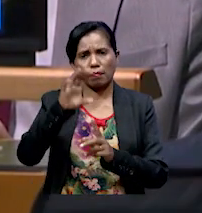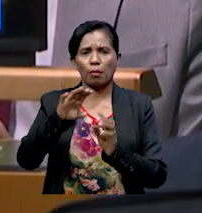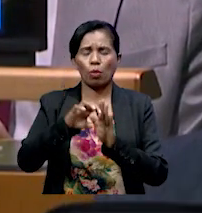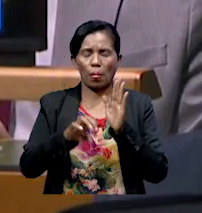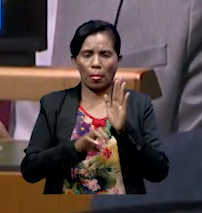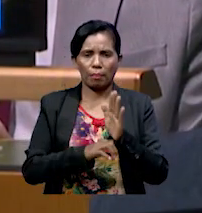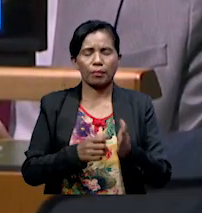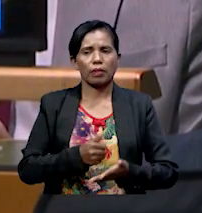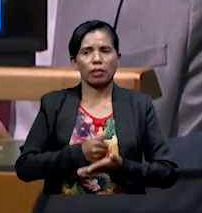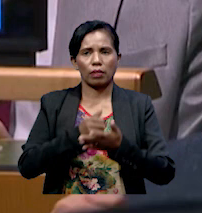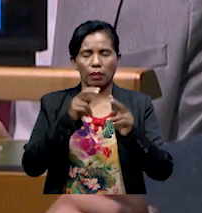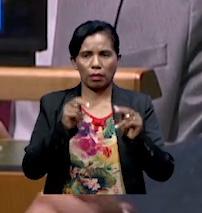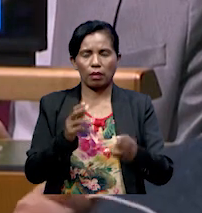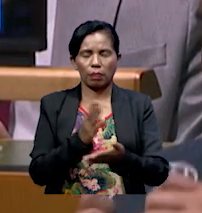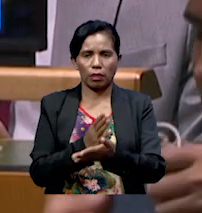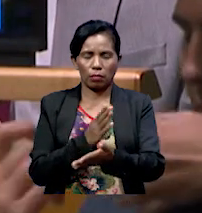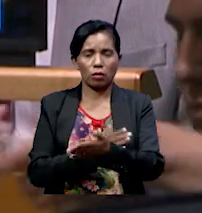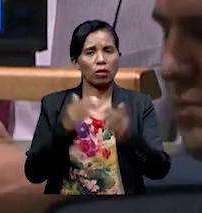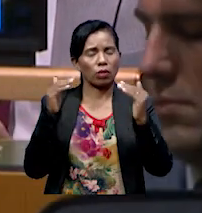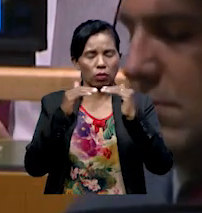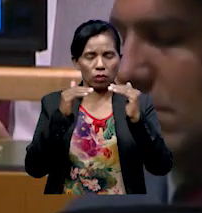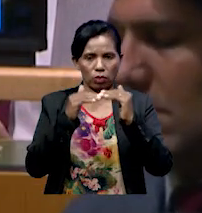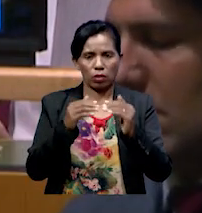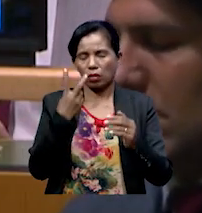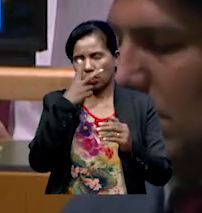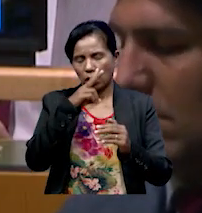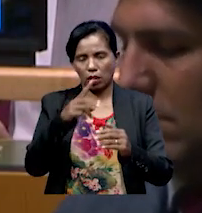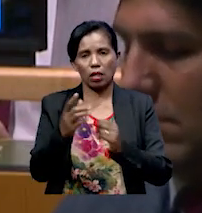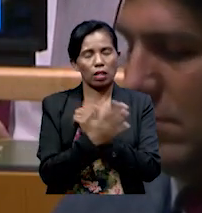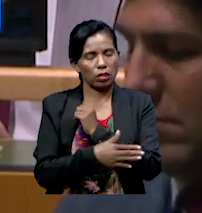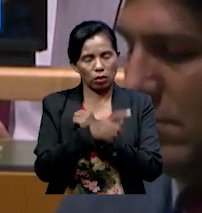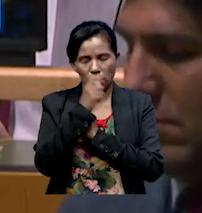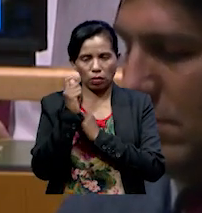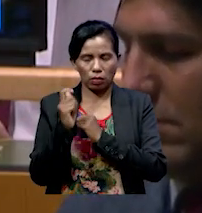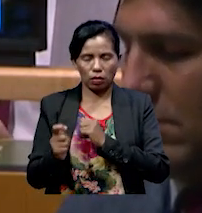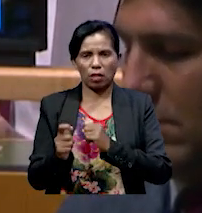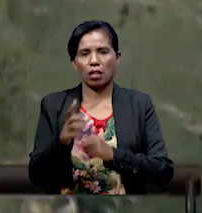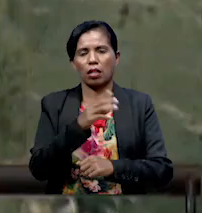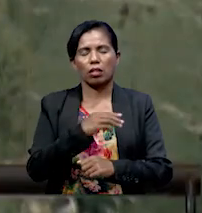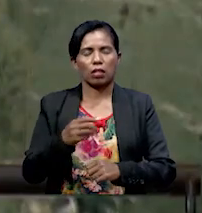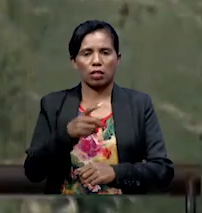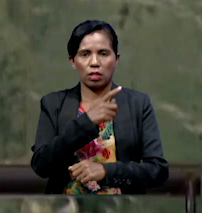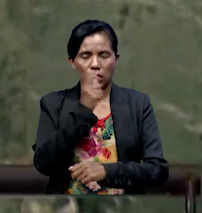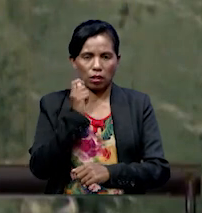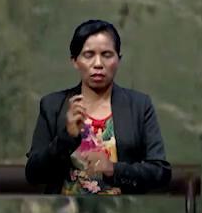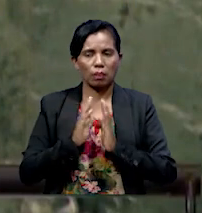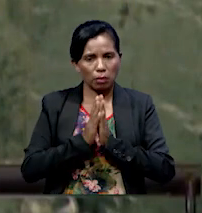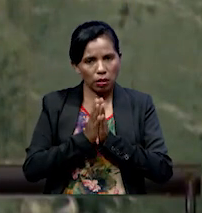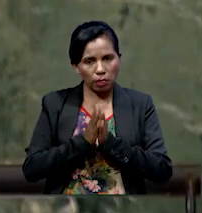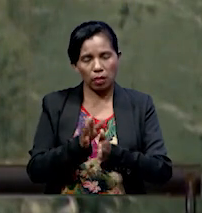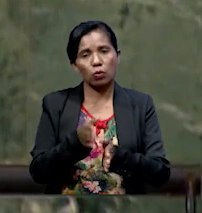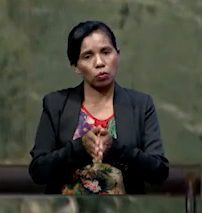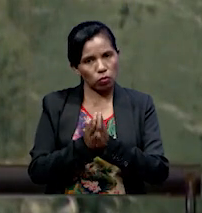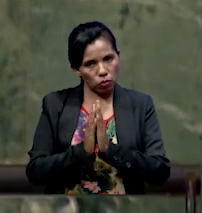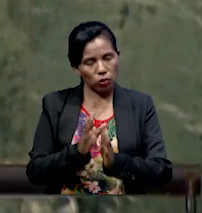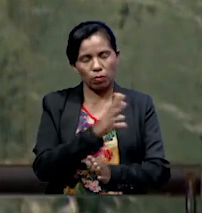defende a necessidade de promover diálogo ou de resolver a Ucrânia, Myanmar, na crise selo que o mundo, no russo secretário-geral,